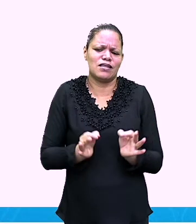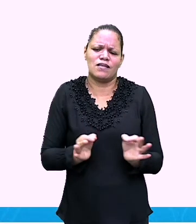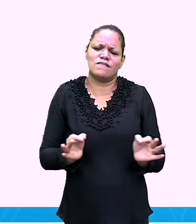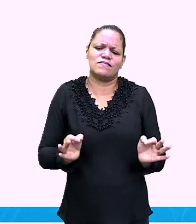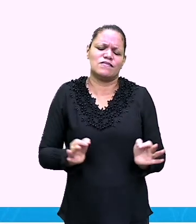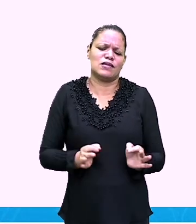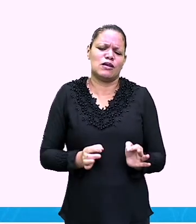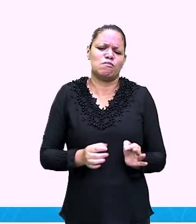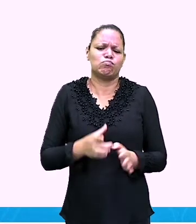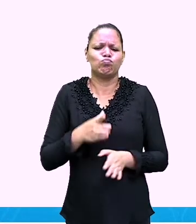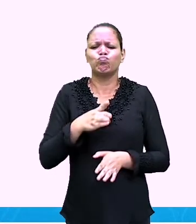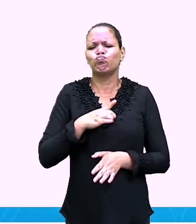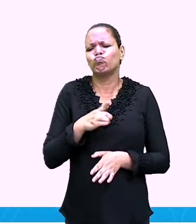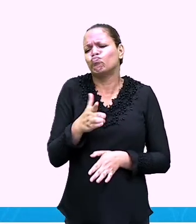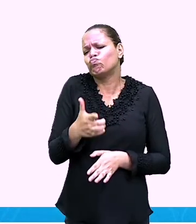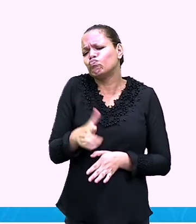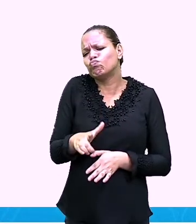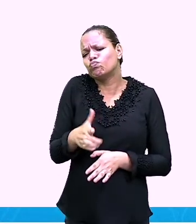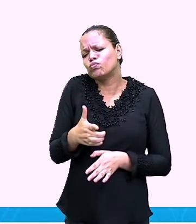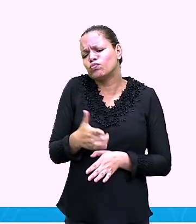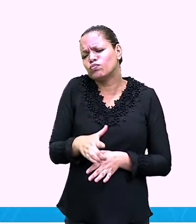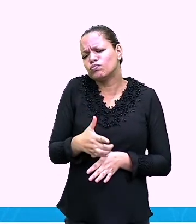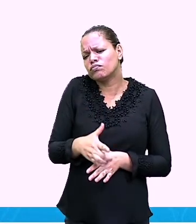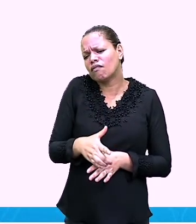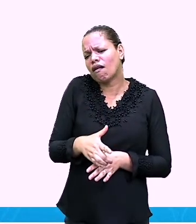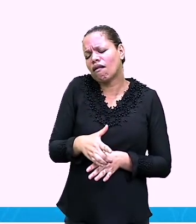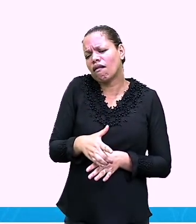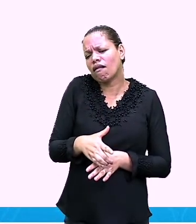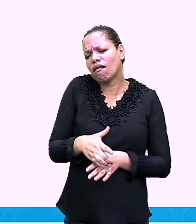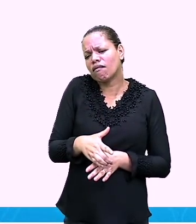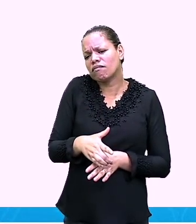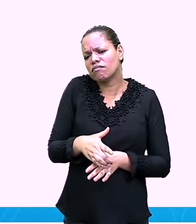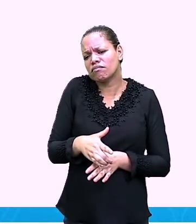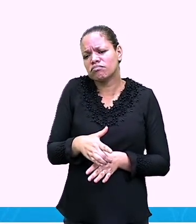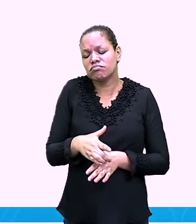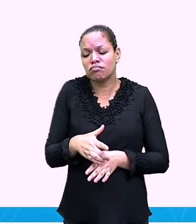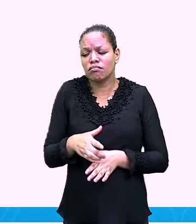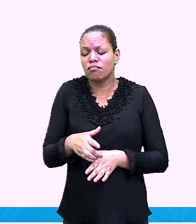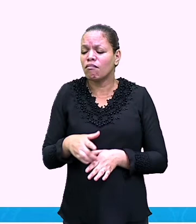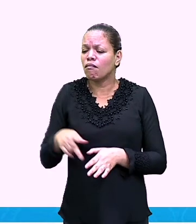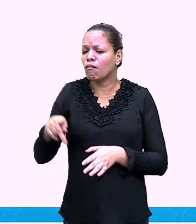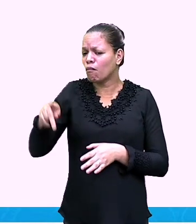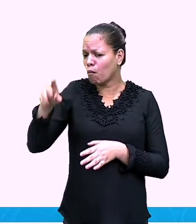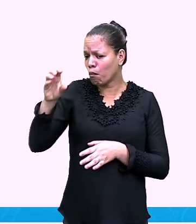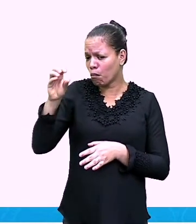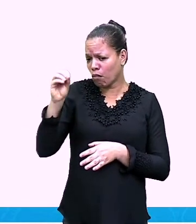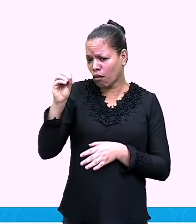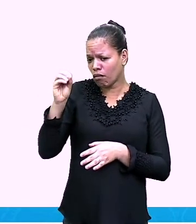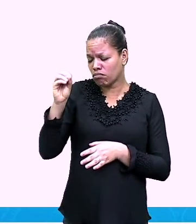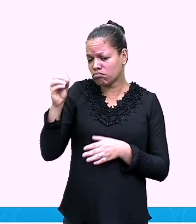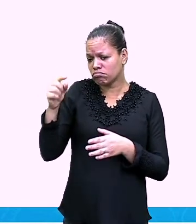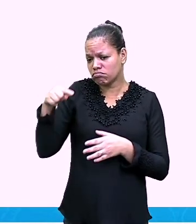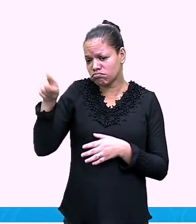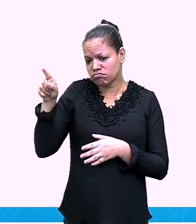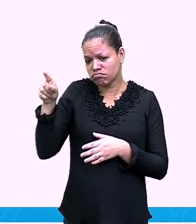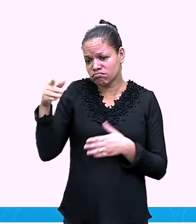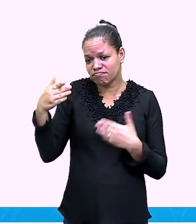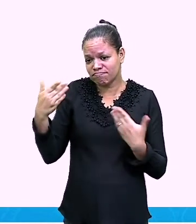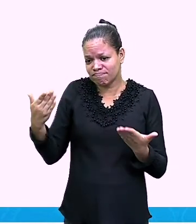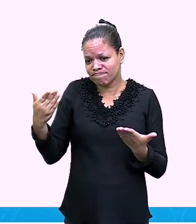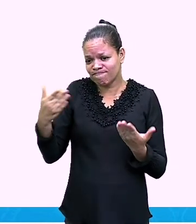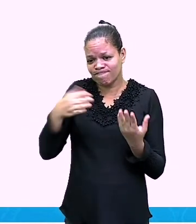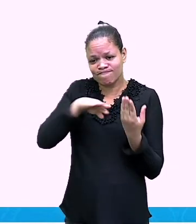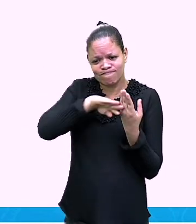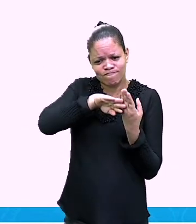não tem pó. Olha aqui, tudo separadinho. Agora vamos ver como que é esse